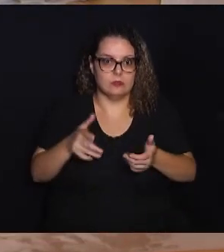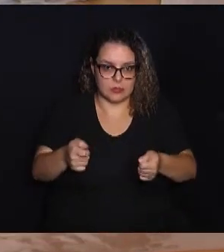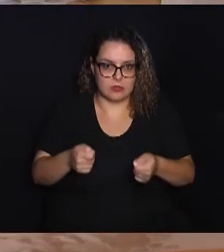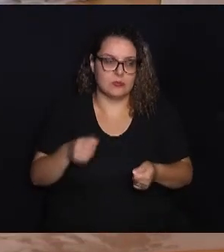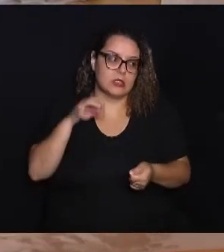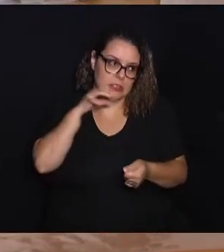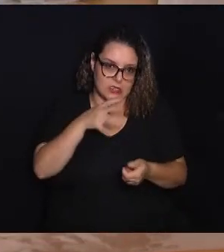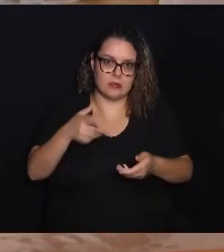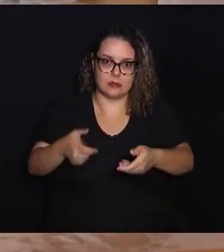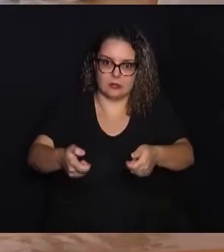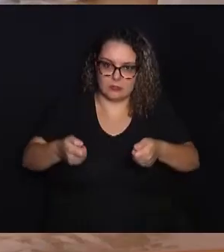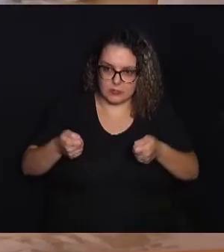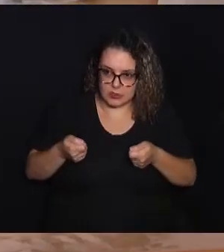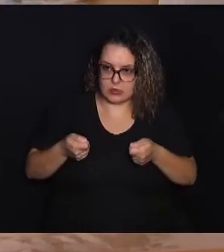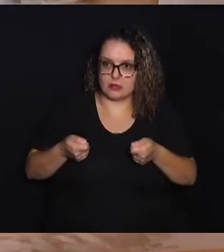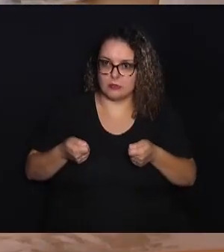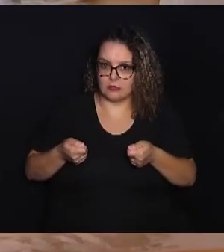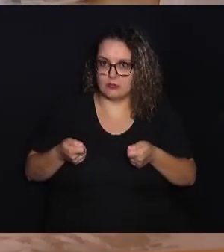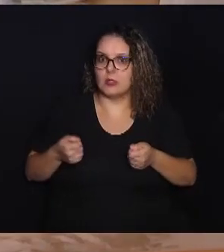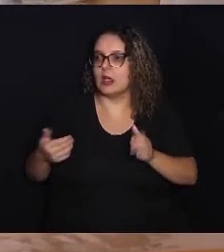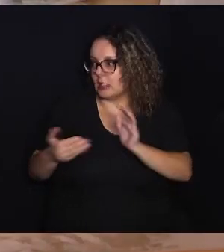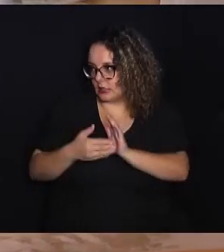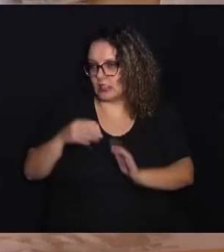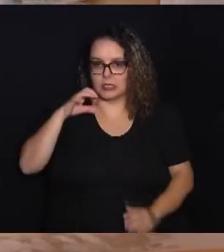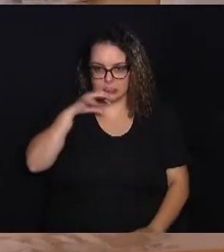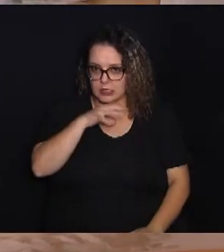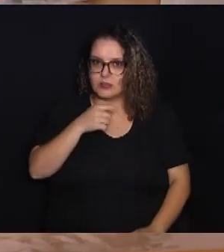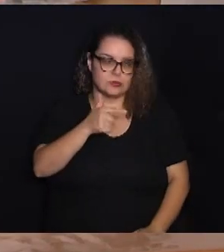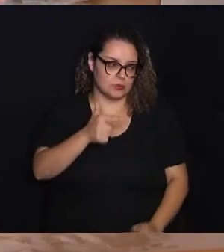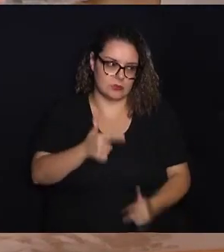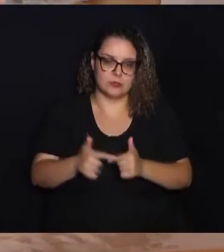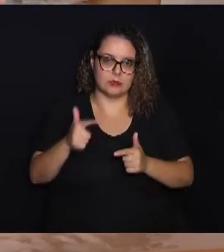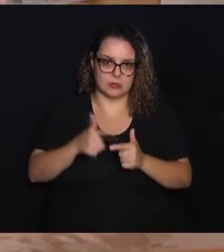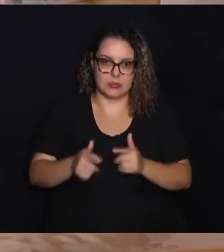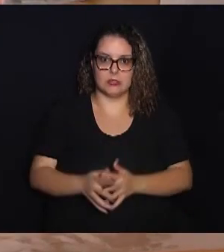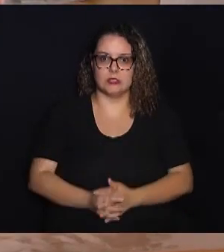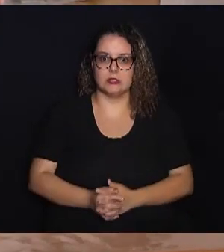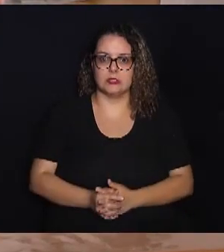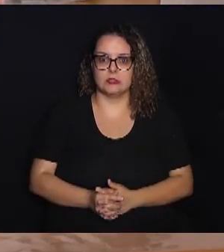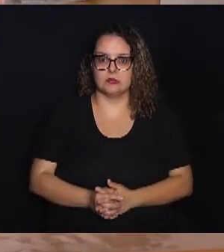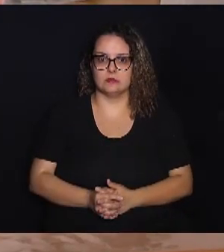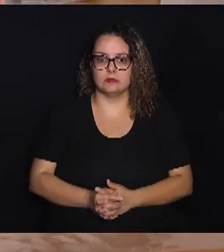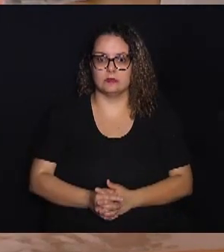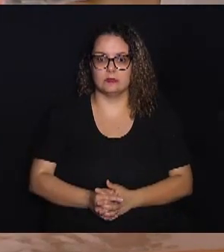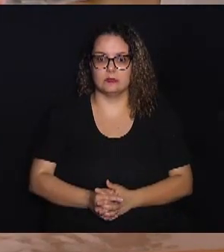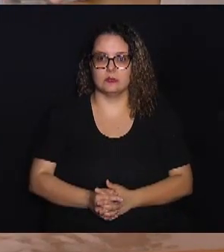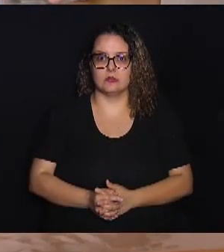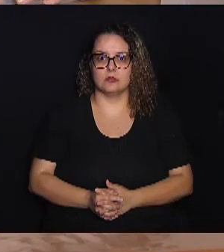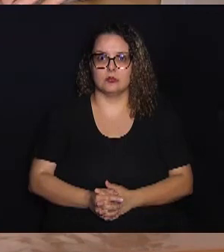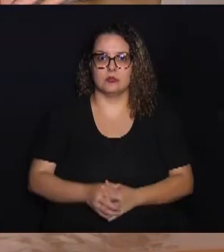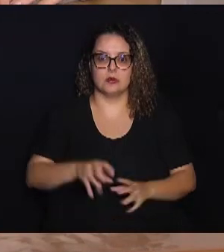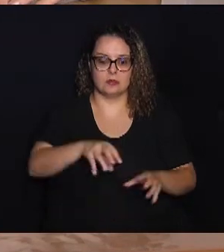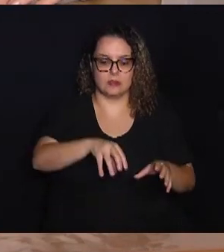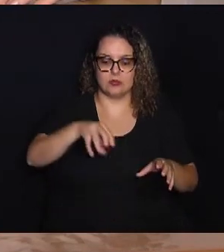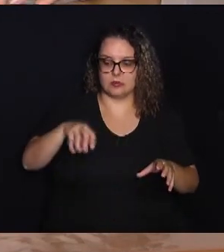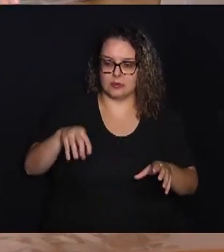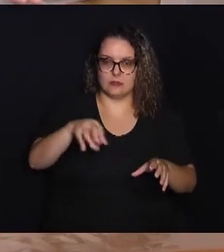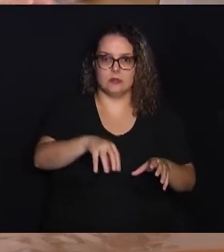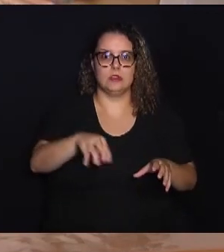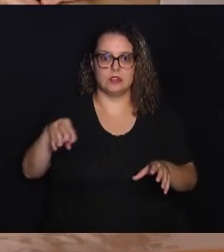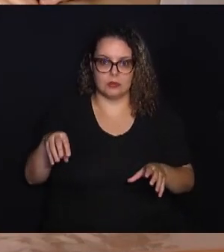plástico. Que assim, ela vai ressecar por ficar parada, até que você use ela novamente. É bom tirar o